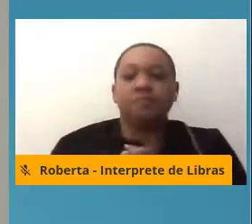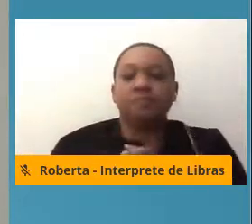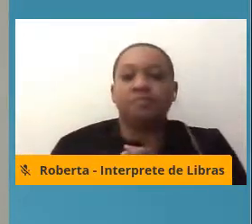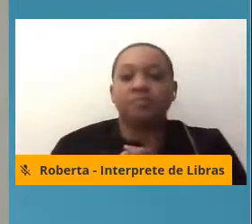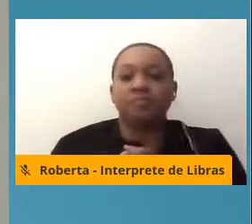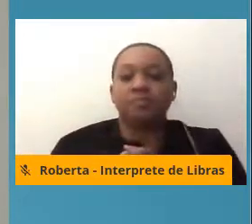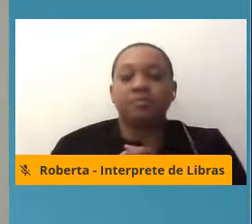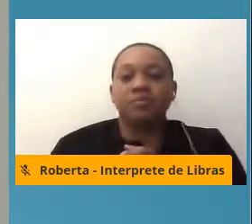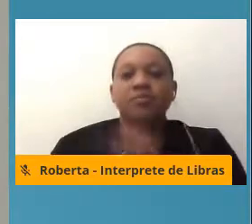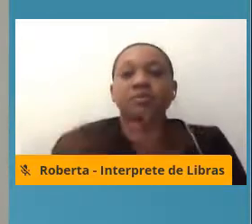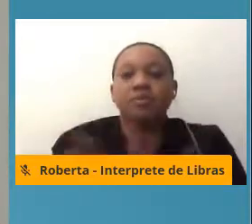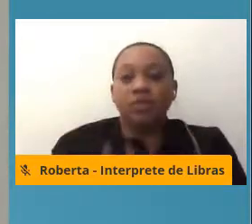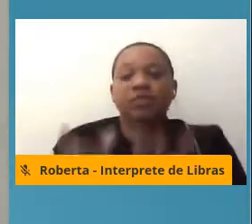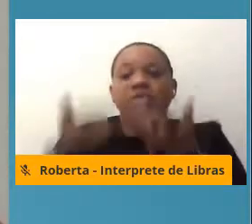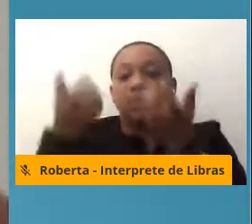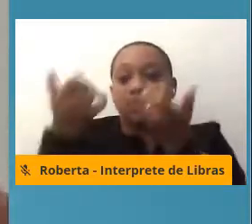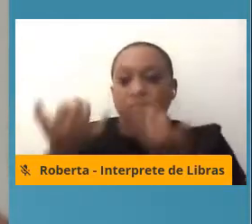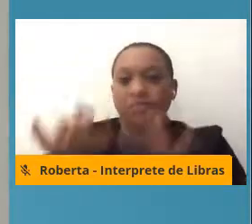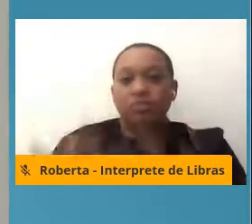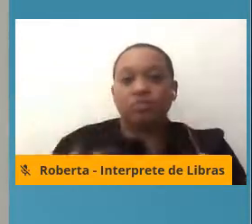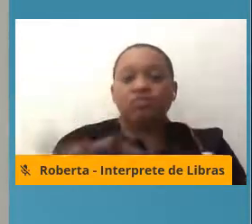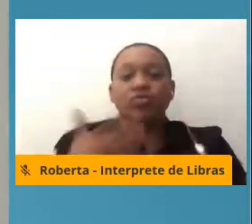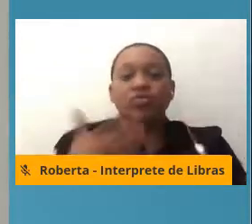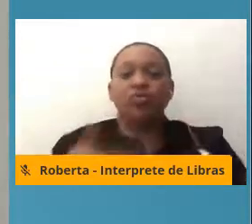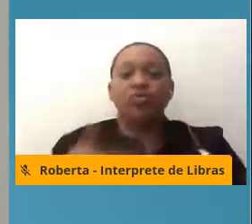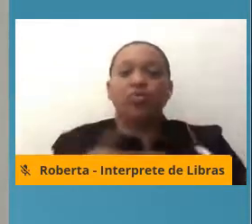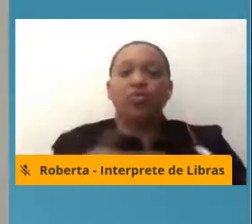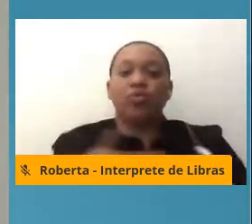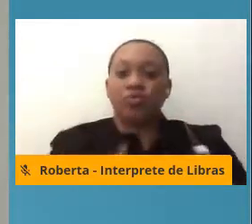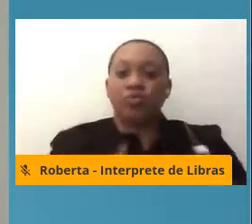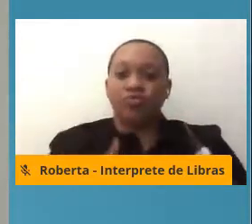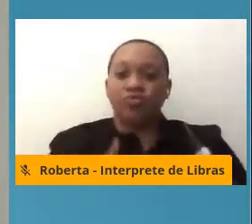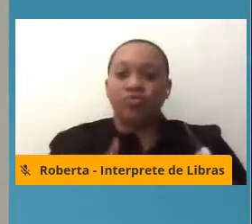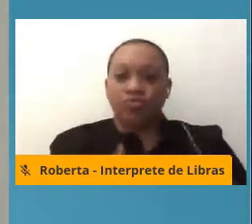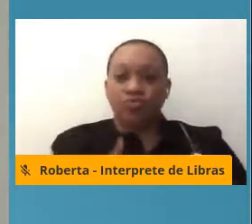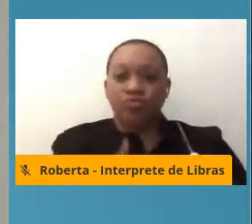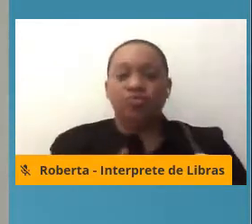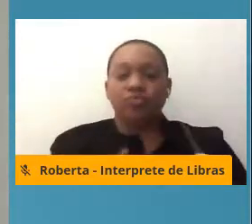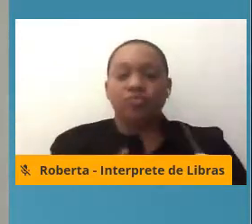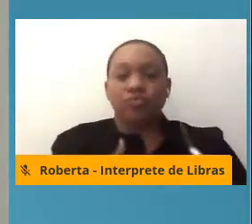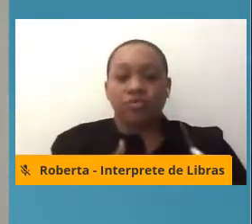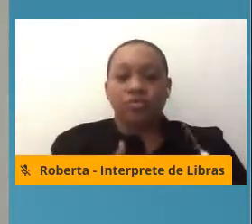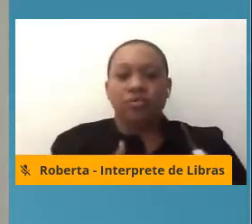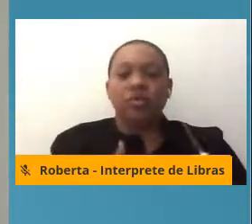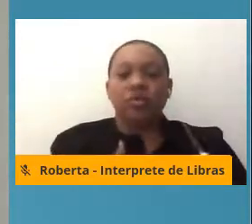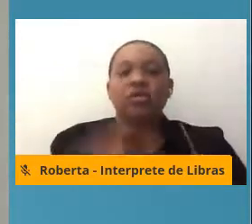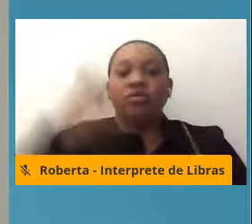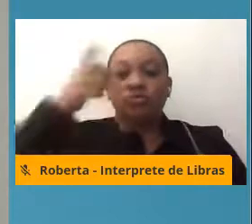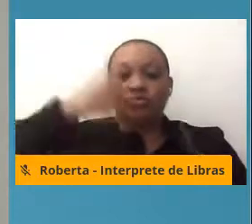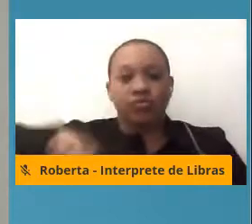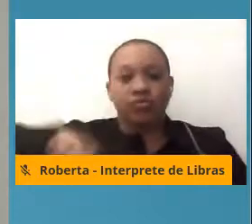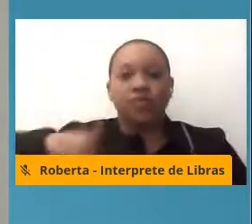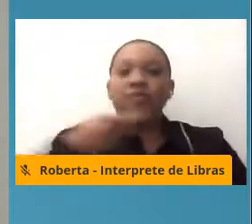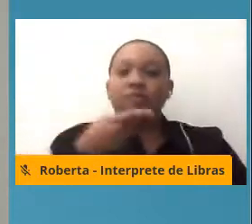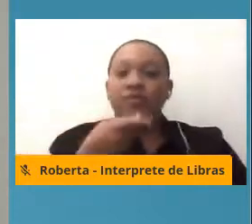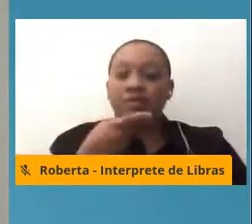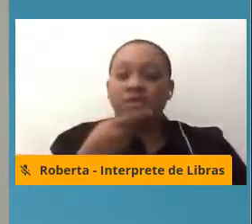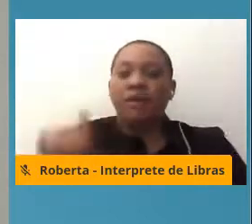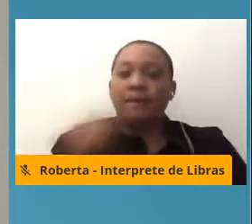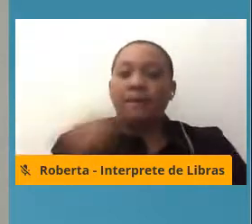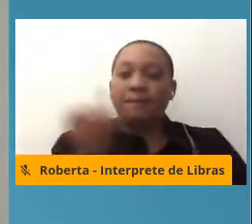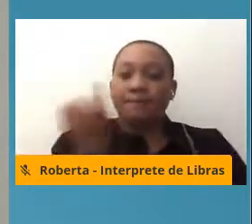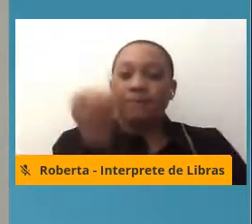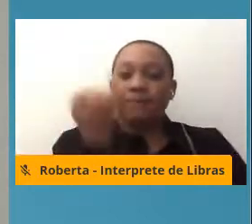Dito isso, eu gostaria de, mais uma vez, falar que é importante a gente prestigiar o evento